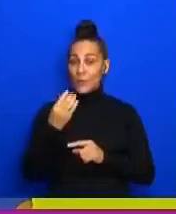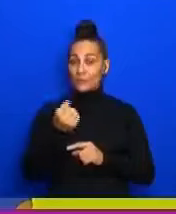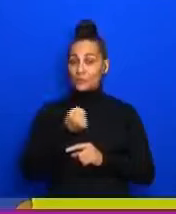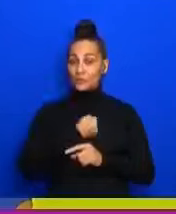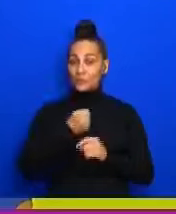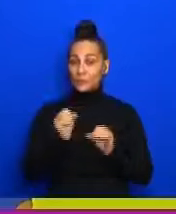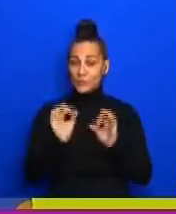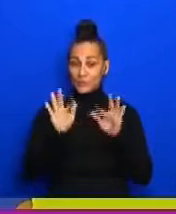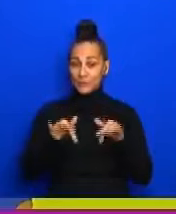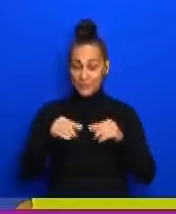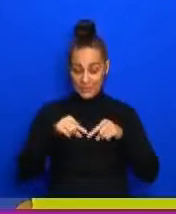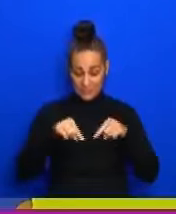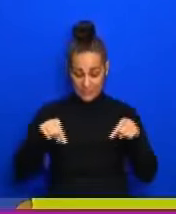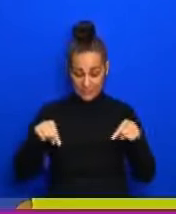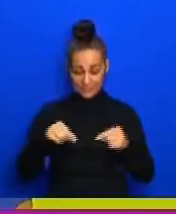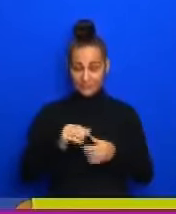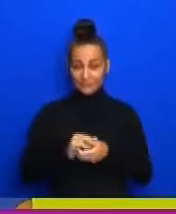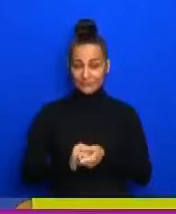dezenas.